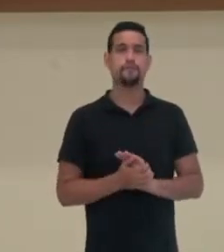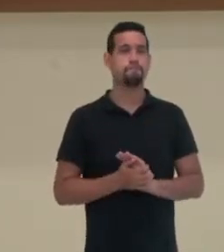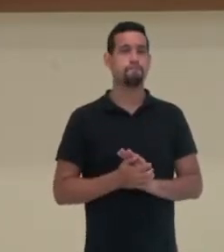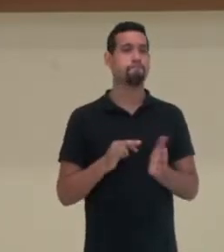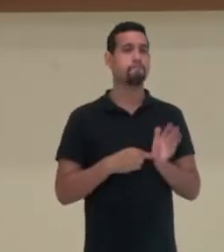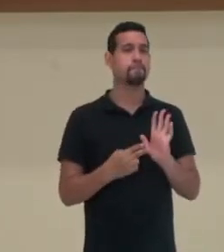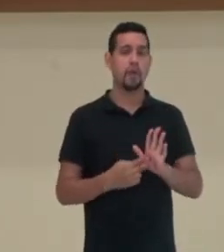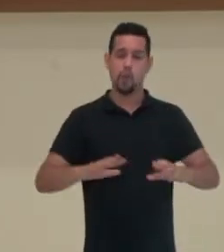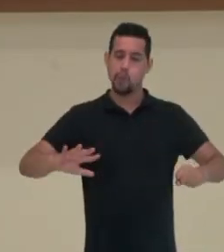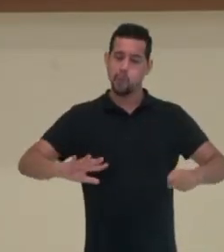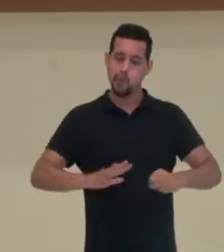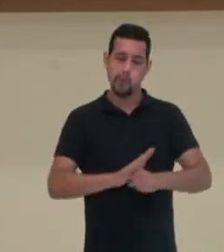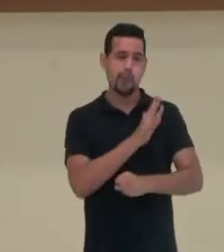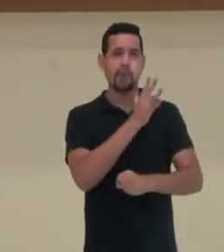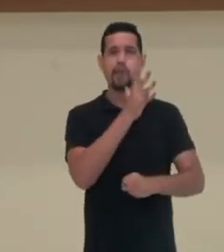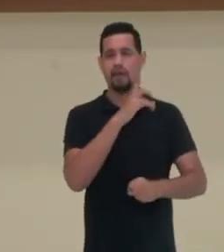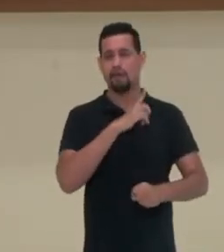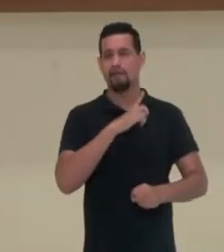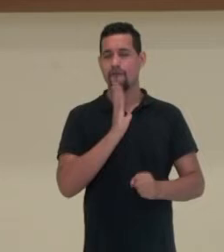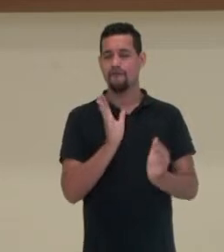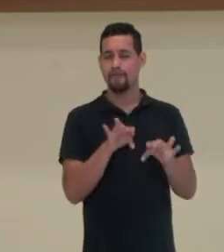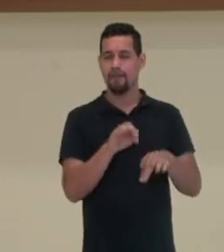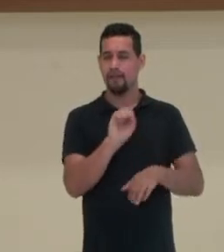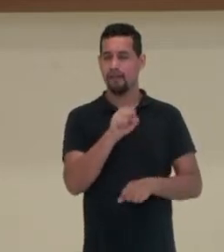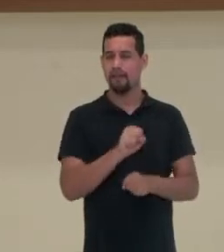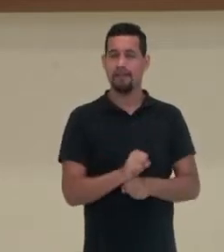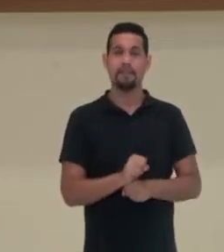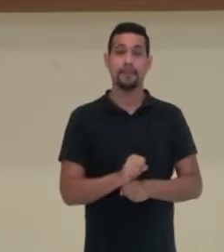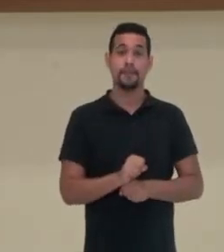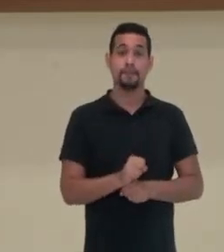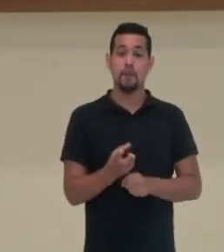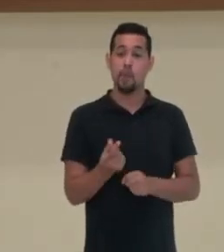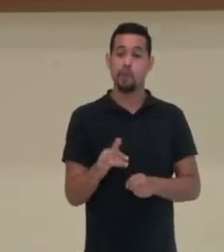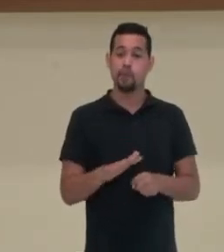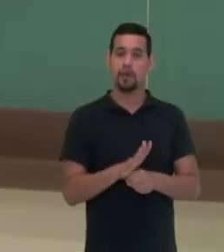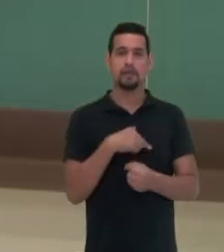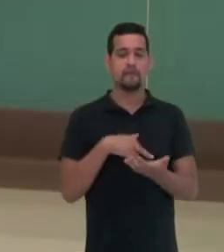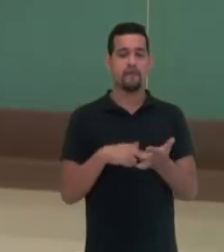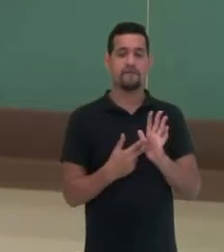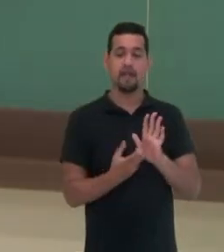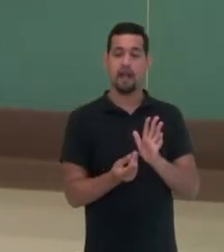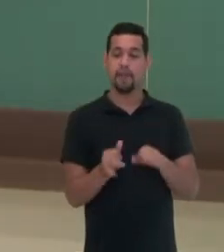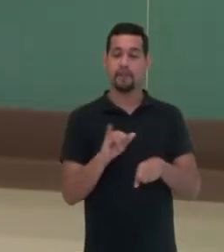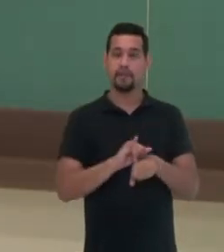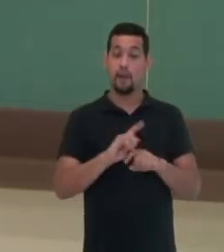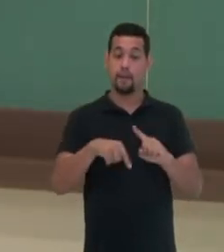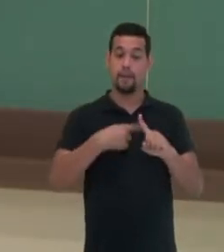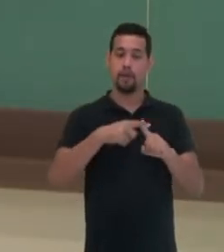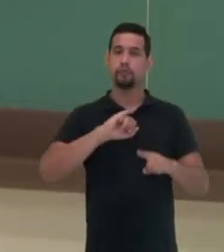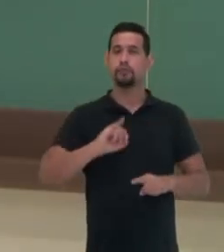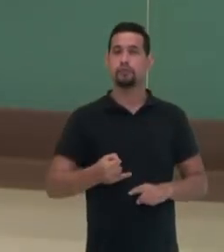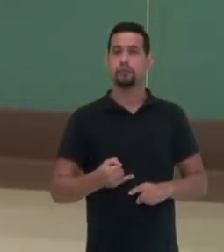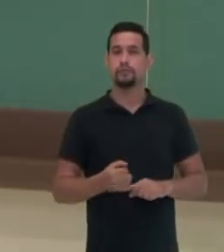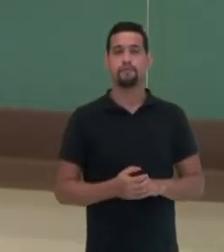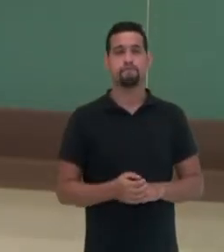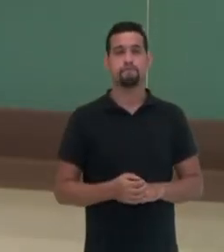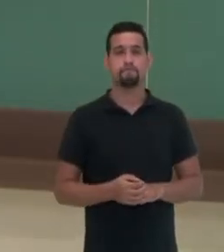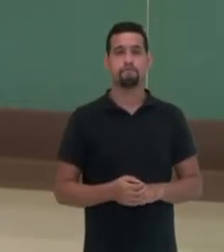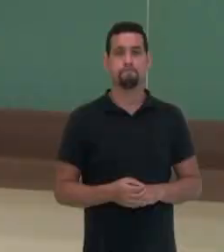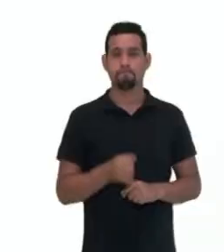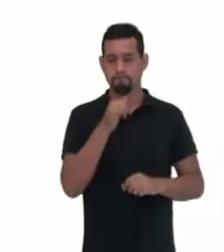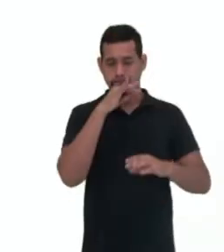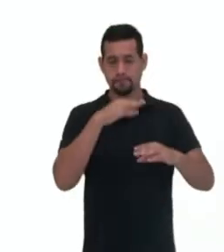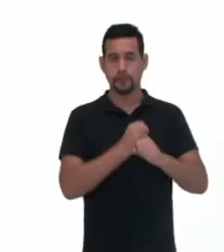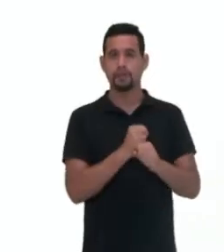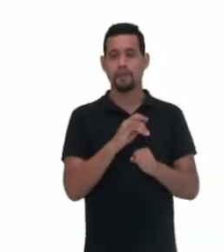dá o monte que eu tenho no final. Então, olha lá, ó, o montante é o capital mais o juro, tá bom? Então, ó, soma